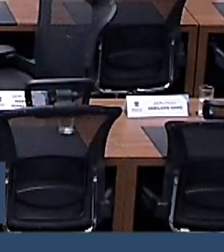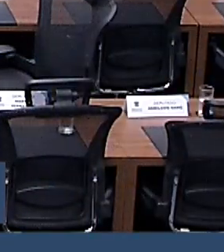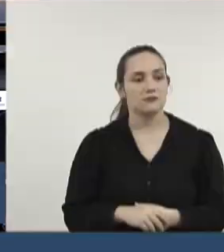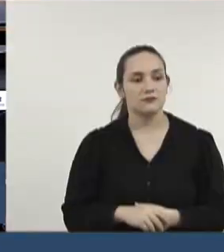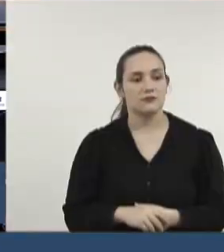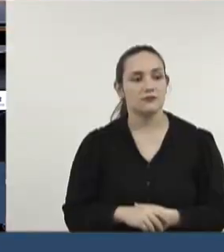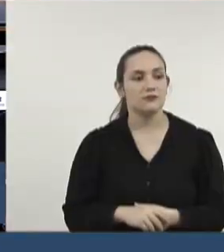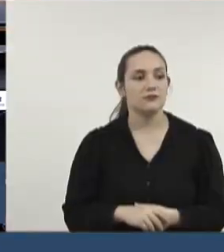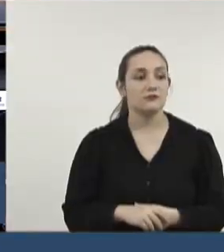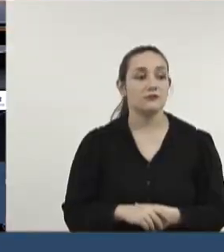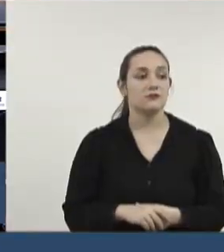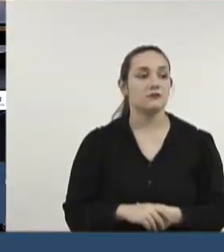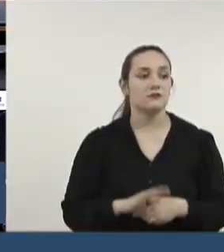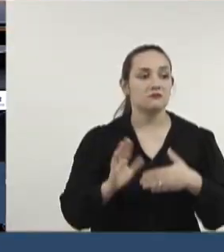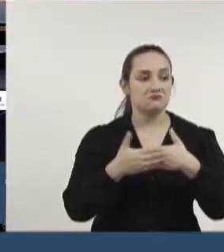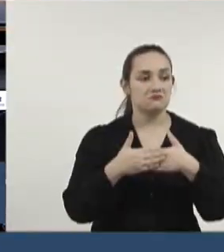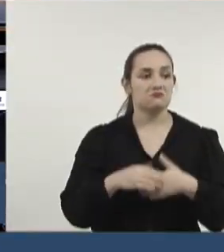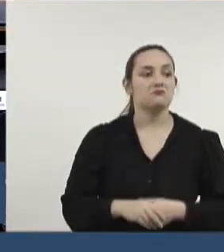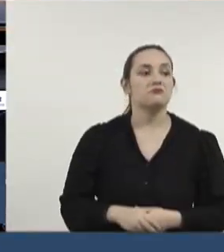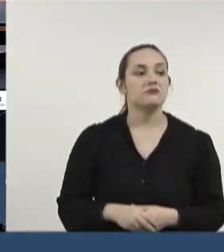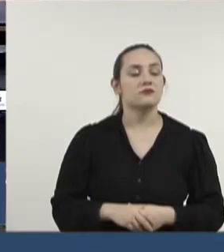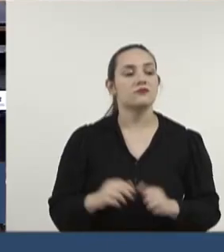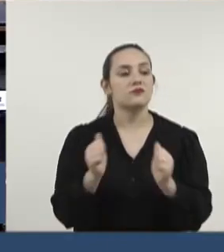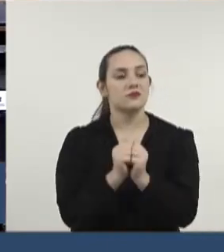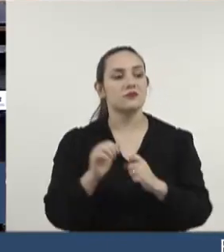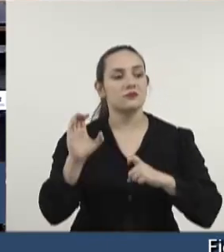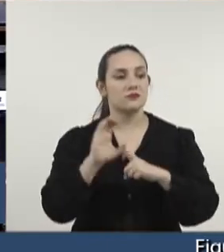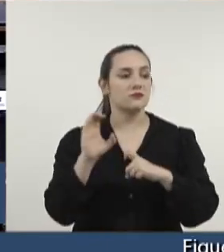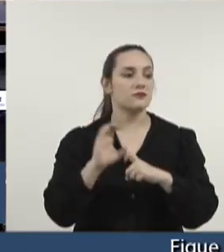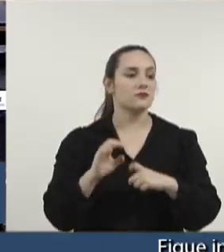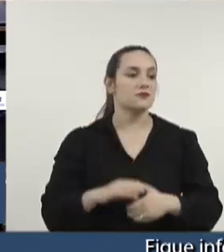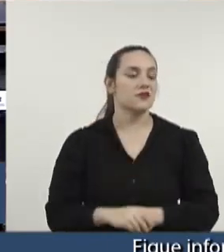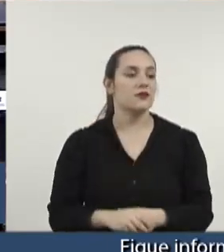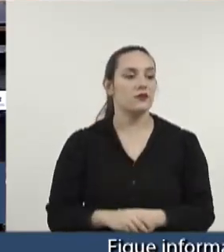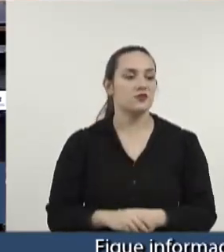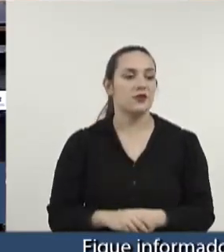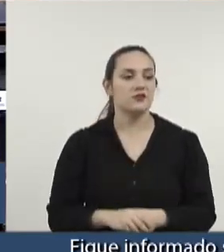a portas fechadas com o presidente da CACEMES, Ricardo Hayashi,